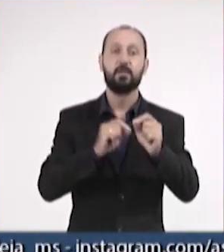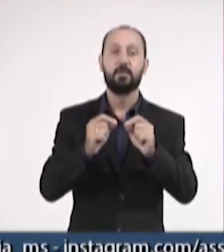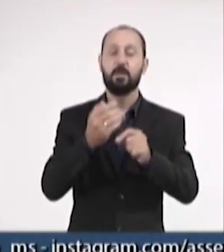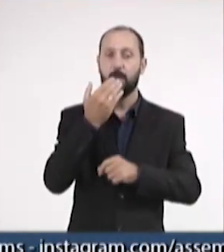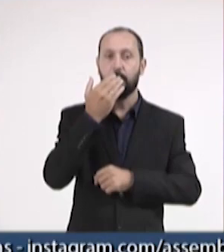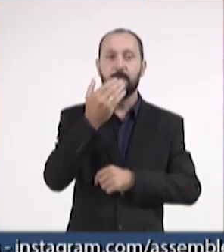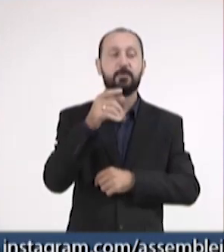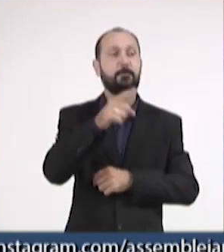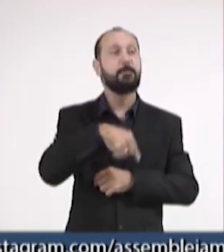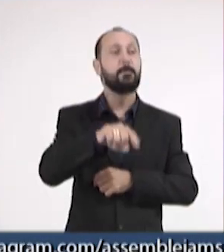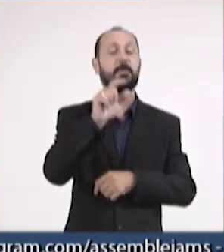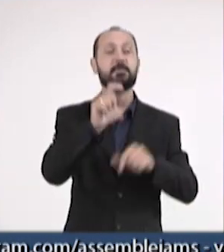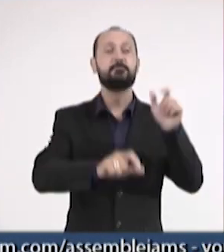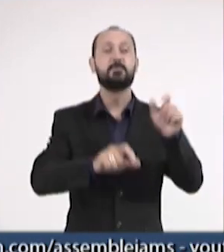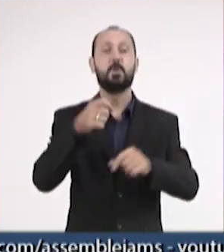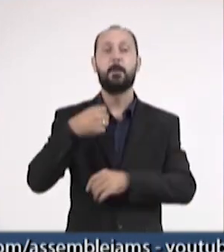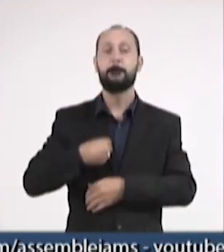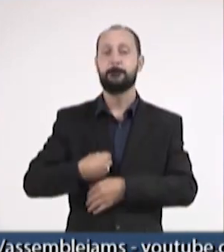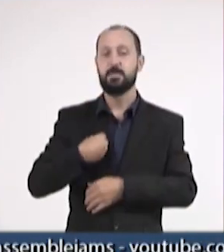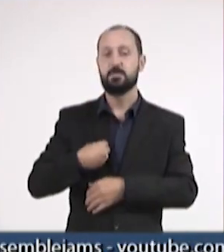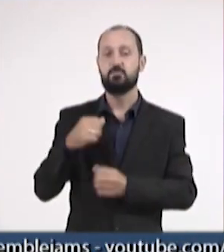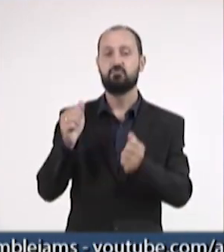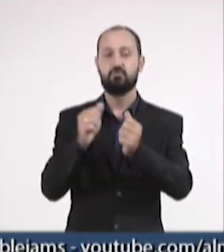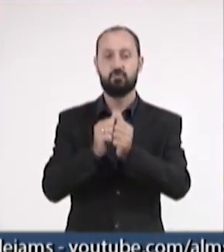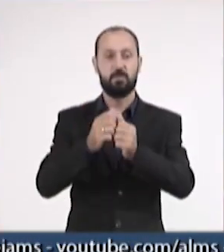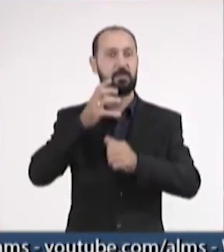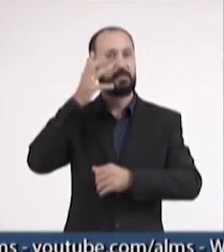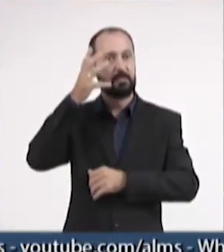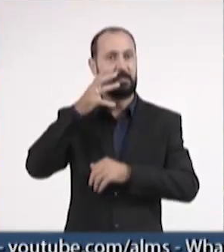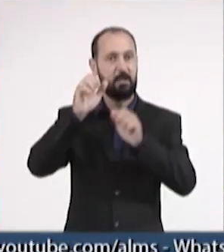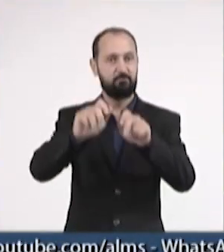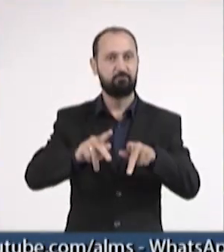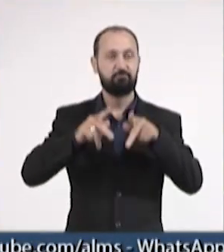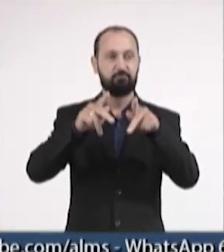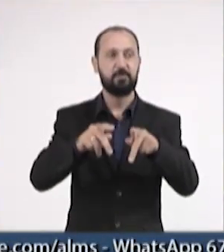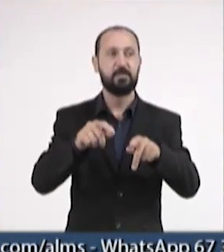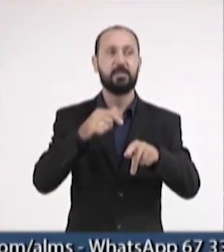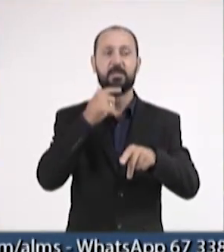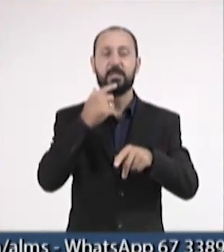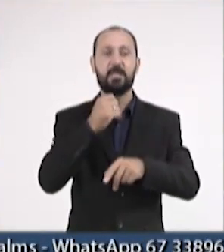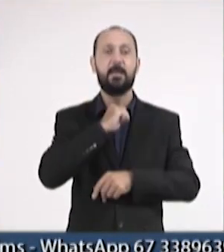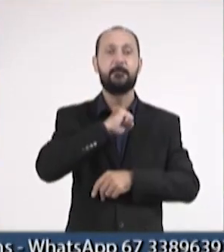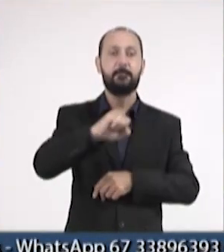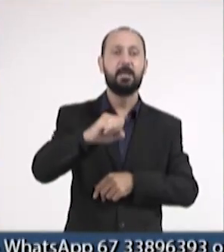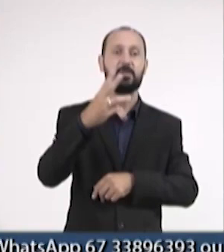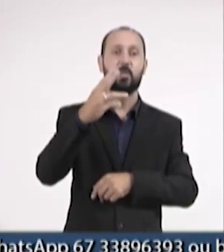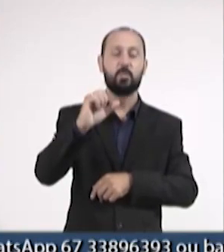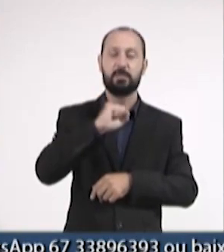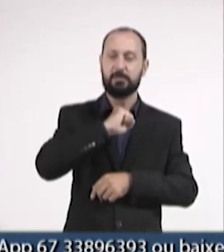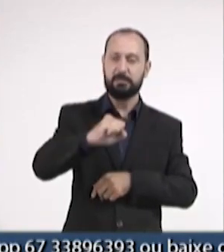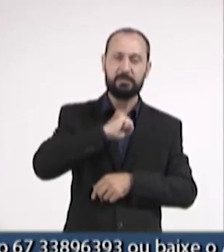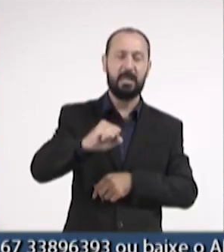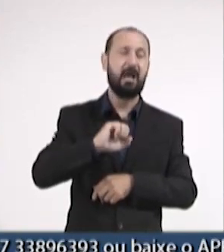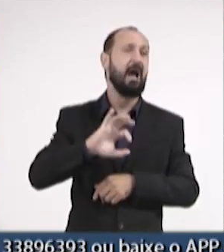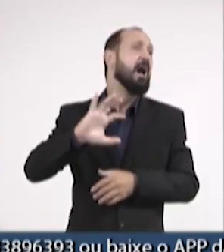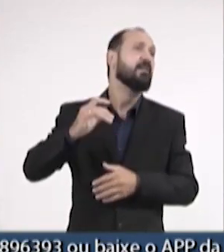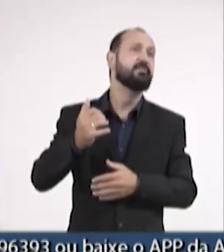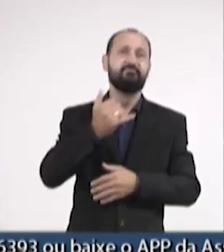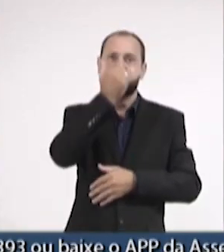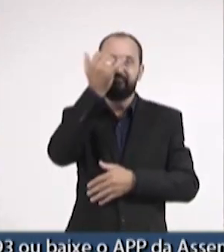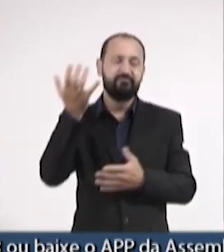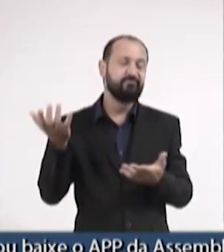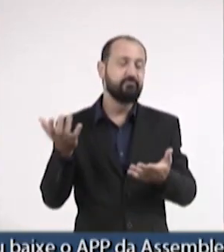um apelo a todas as pessoas presentes hoje nesta audiência. Ninguém mata com 30 facadas alguém